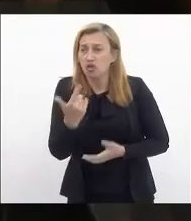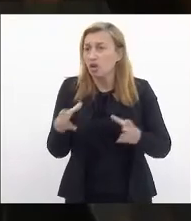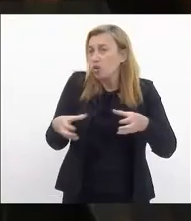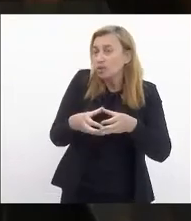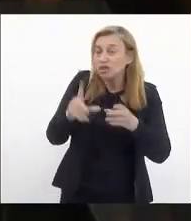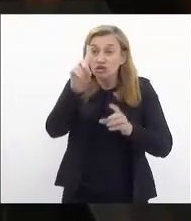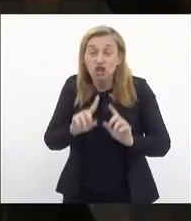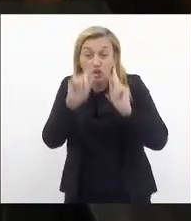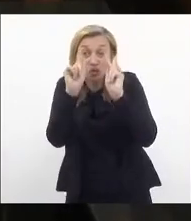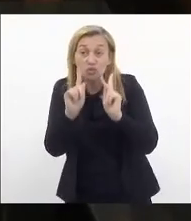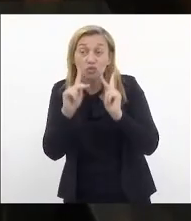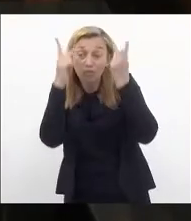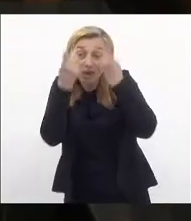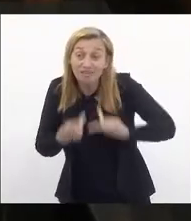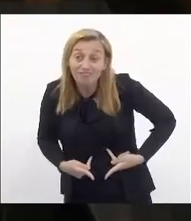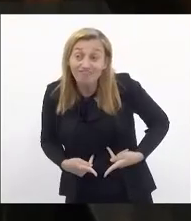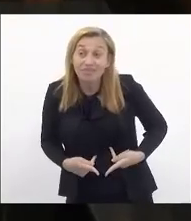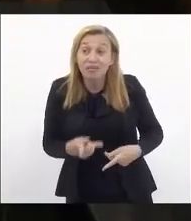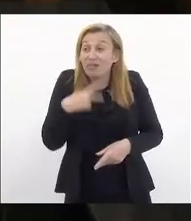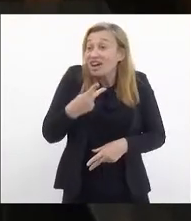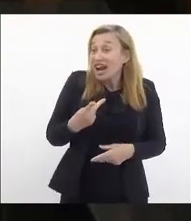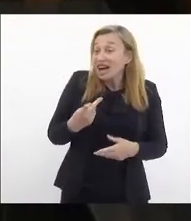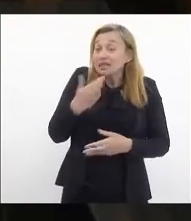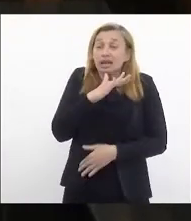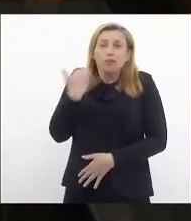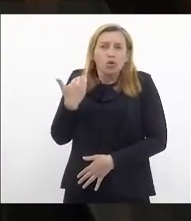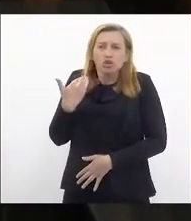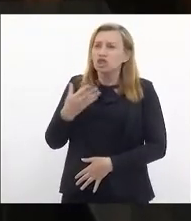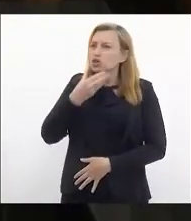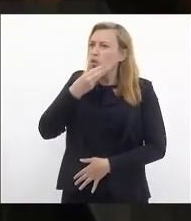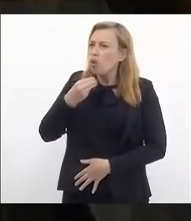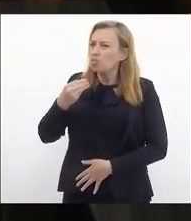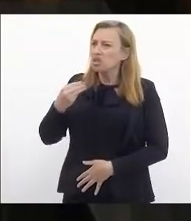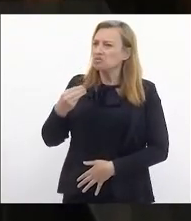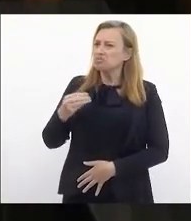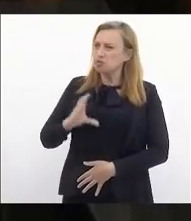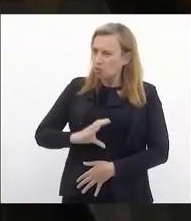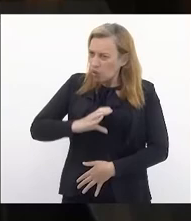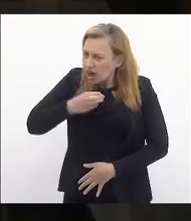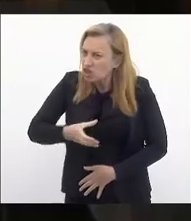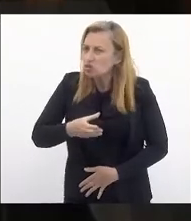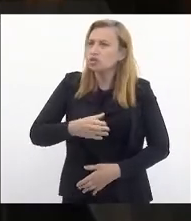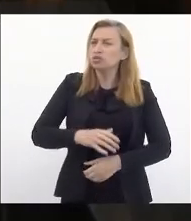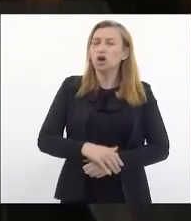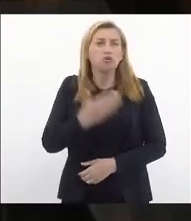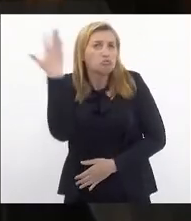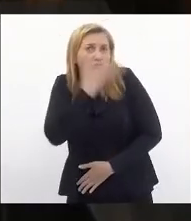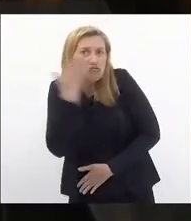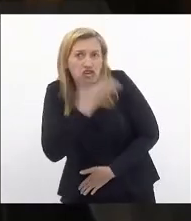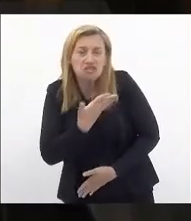humanos da ALEGES se manifestar pela morte desse guerreiro eu não vi